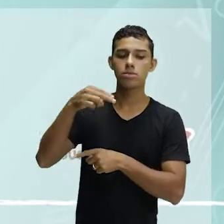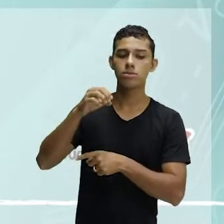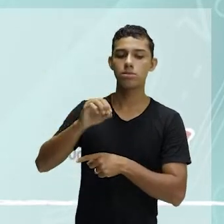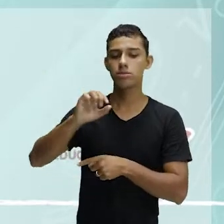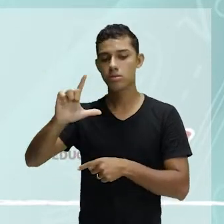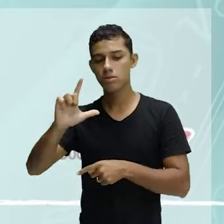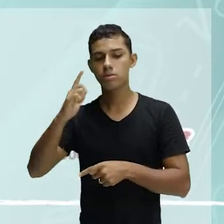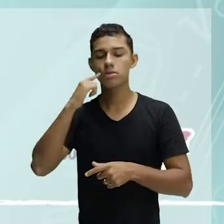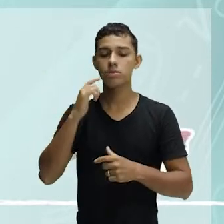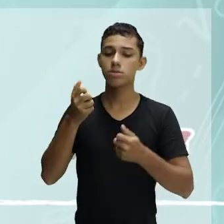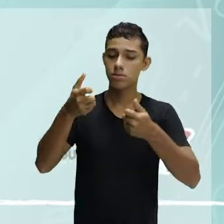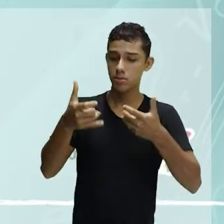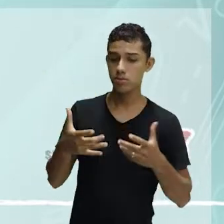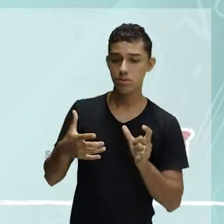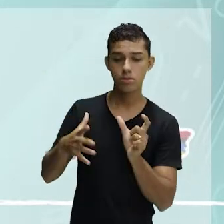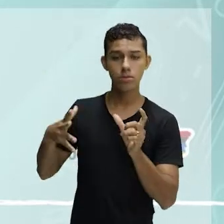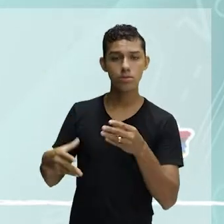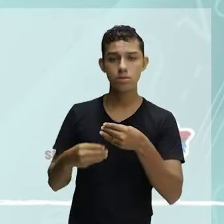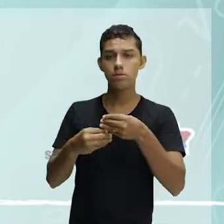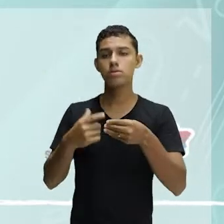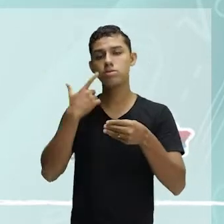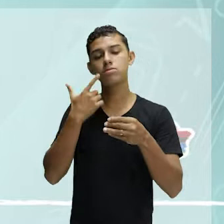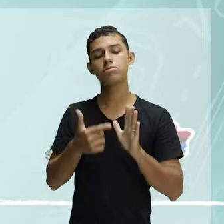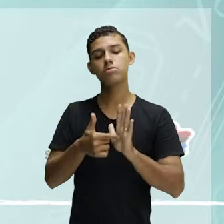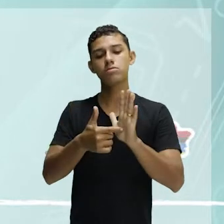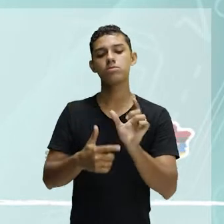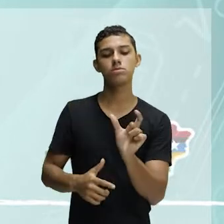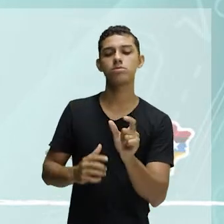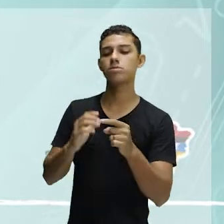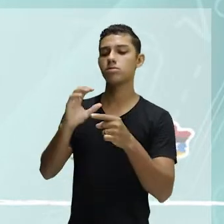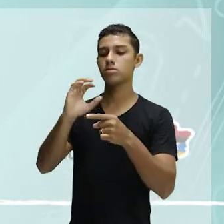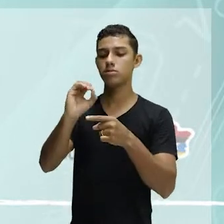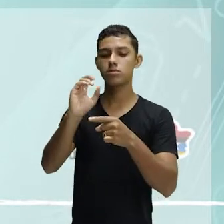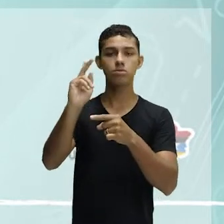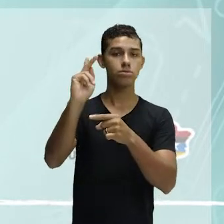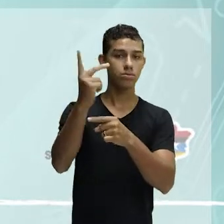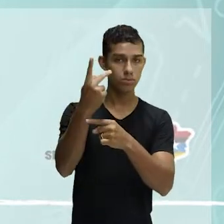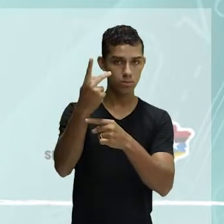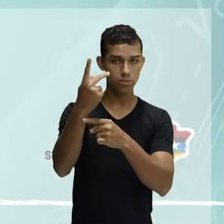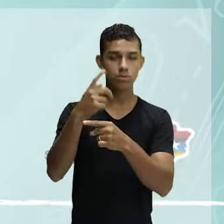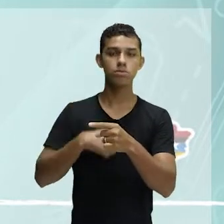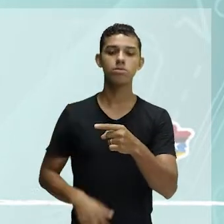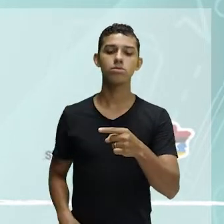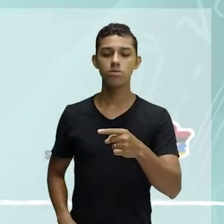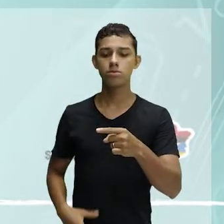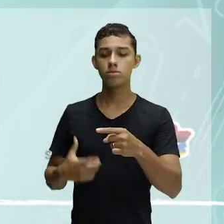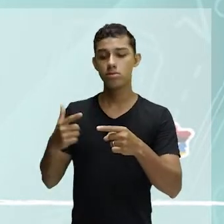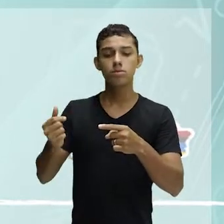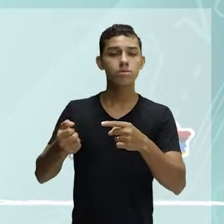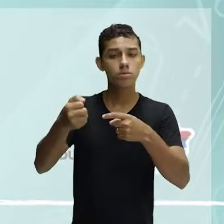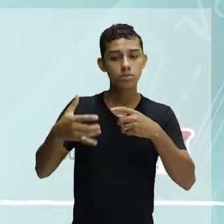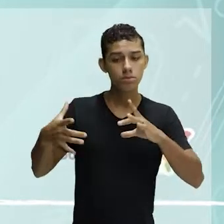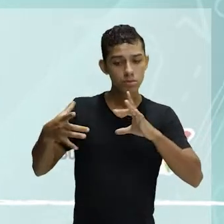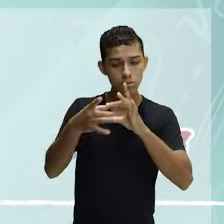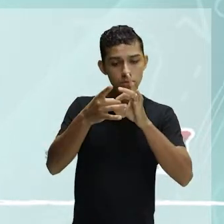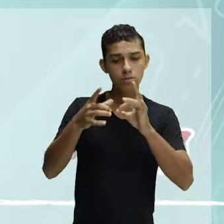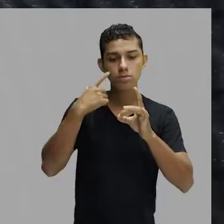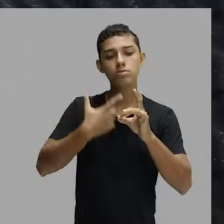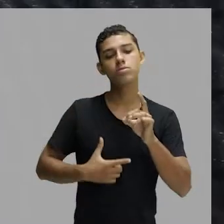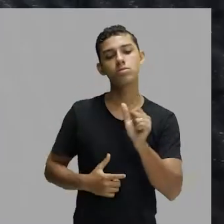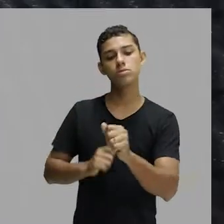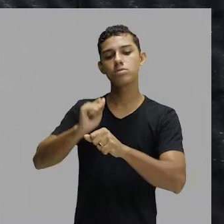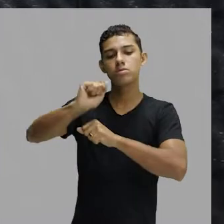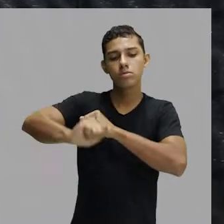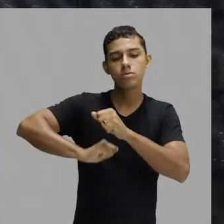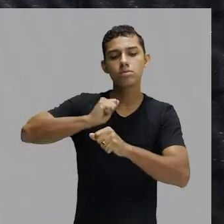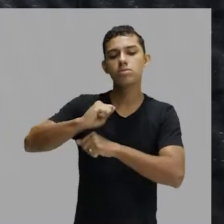os fenóis são compostos que apresentam o grupo hidroxila. O grupo hidroxila é o grupo OH, ligado diretamente a um átomo